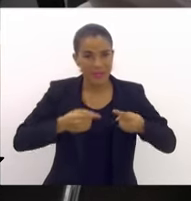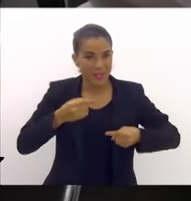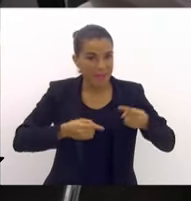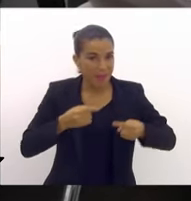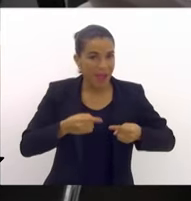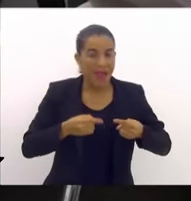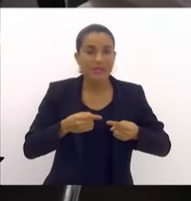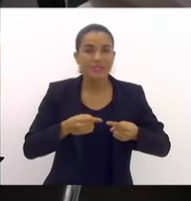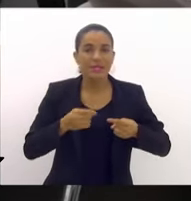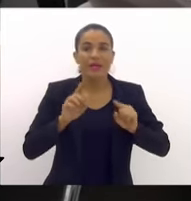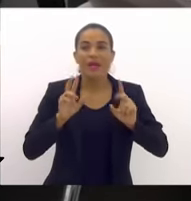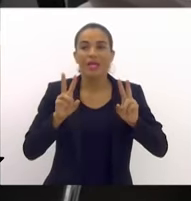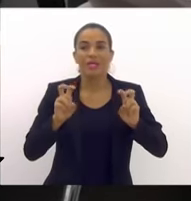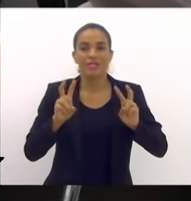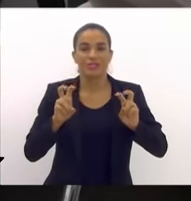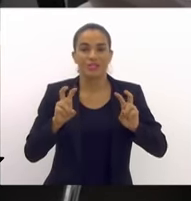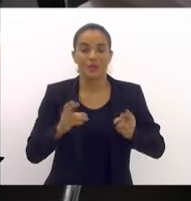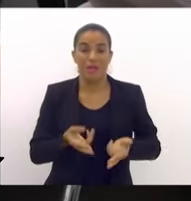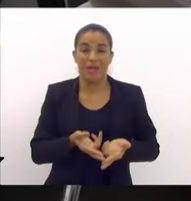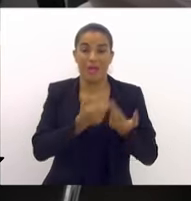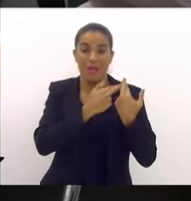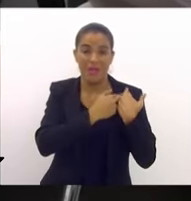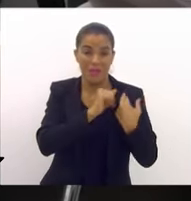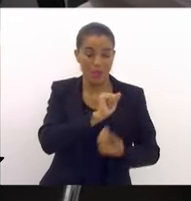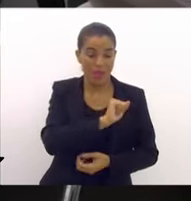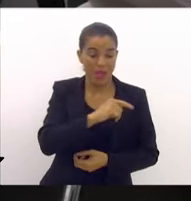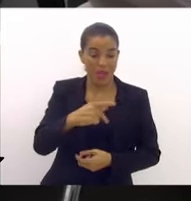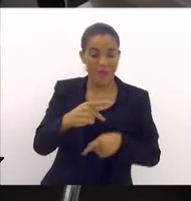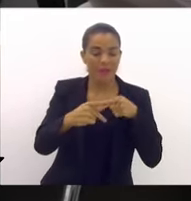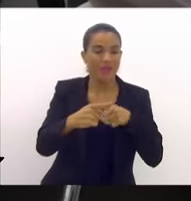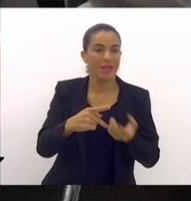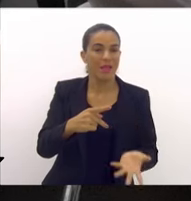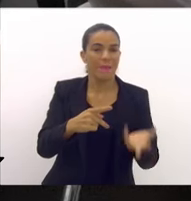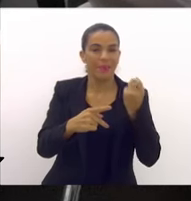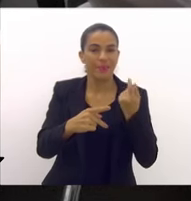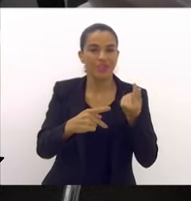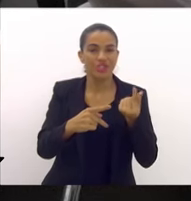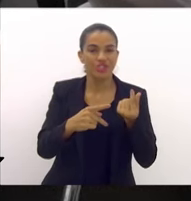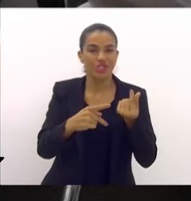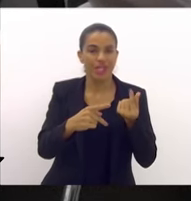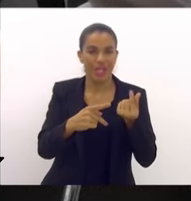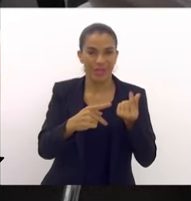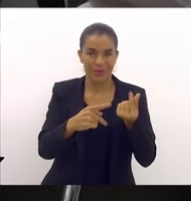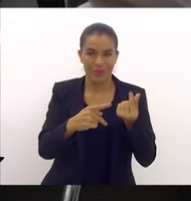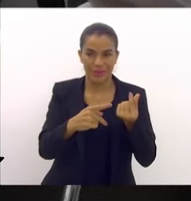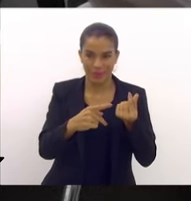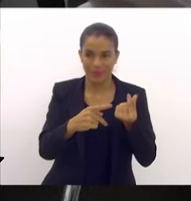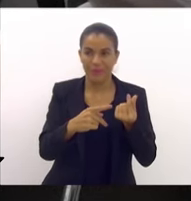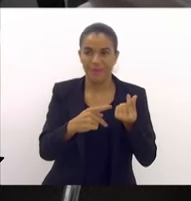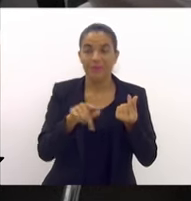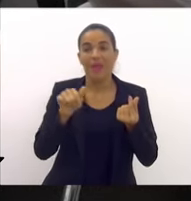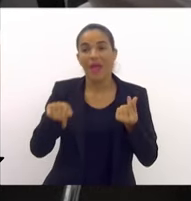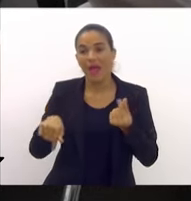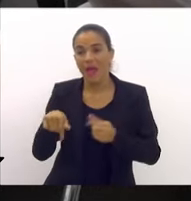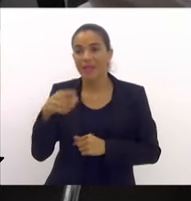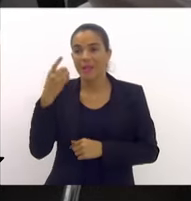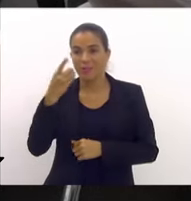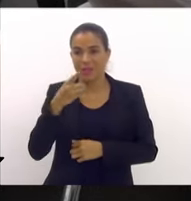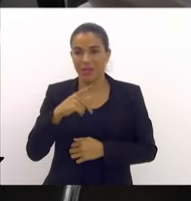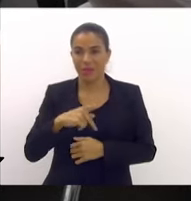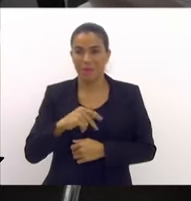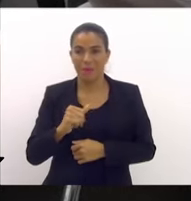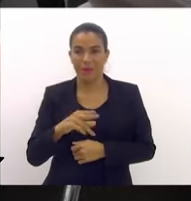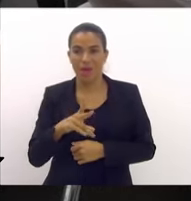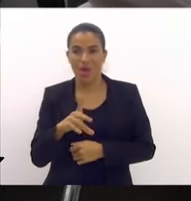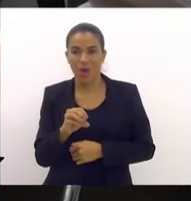faz é da responsabilização dos aplicativos, que é quem ganha dinheiro em cima da entrega. E aí o deputado Paulo Teixeira tinha, né,